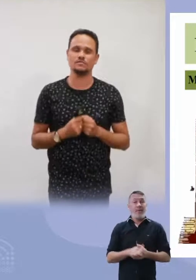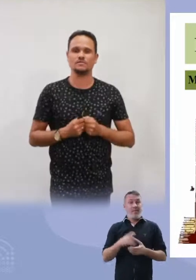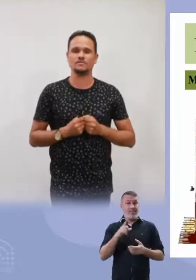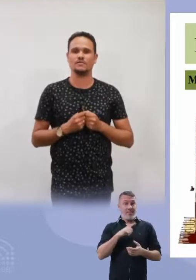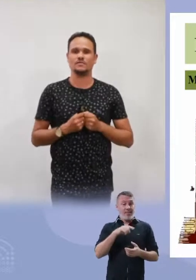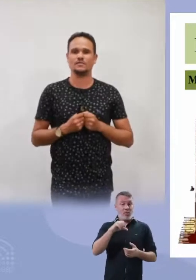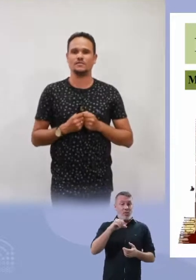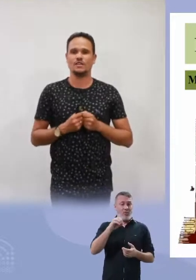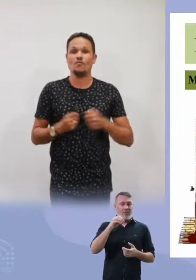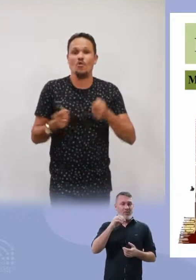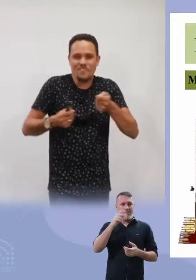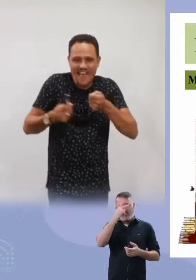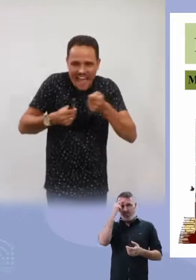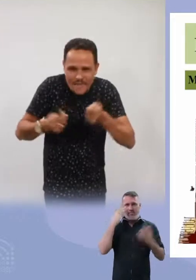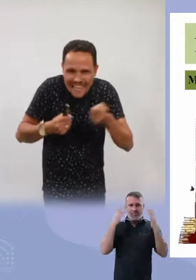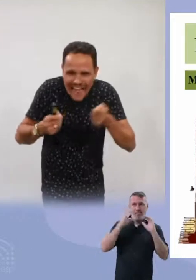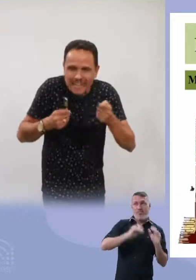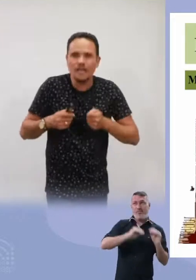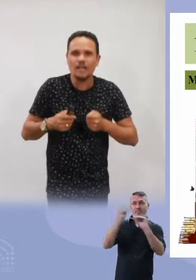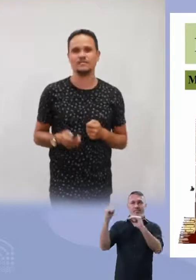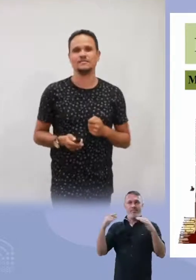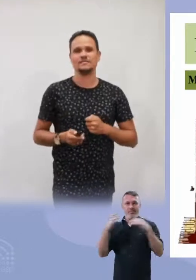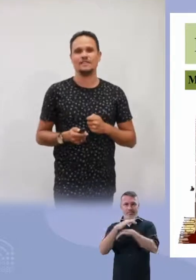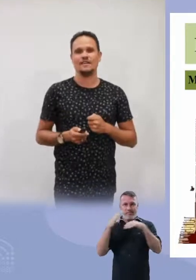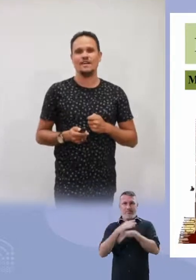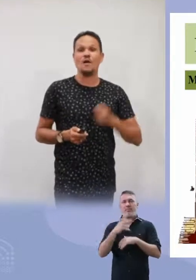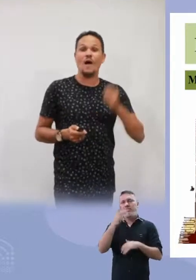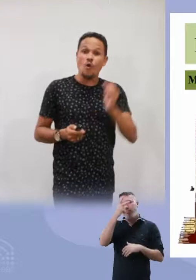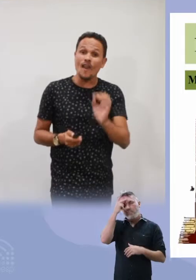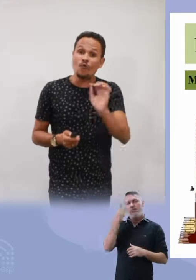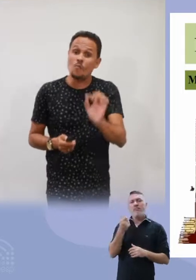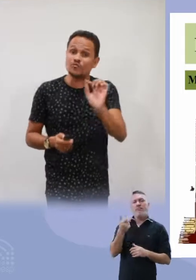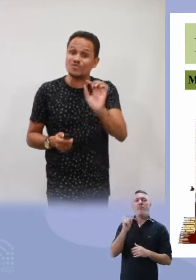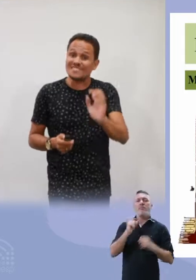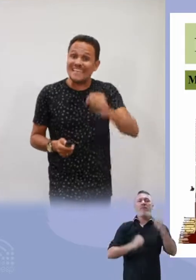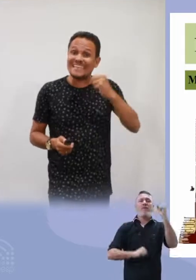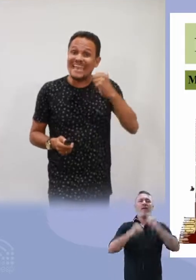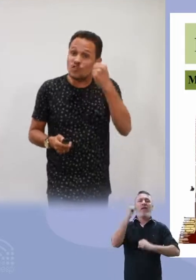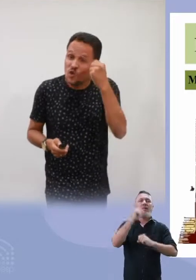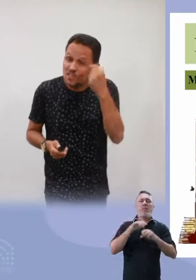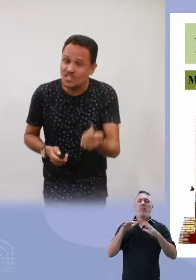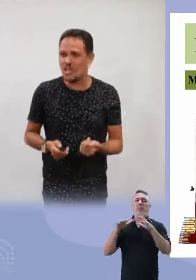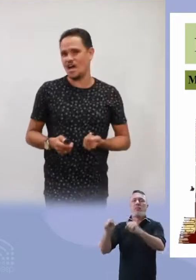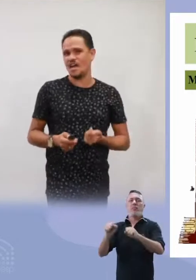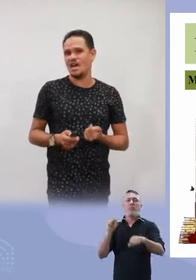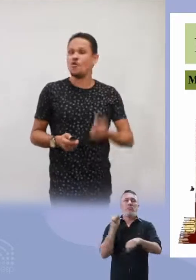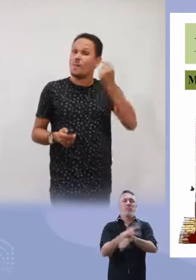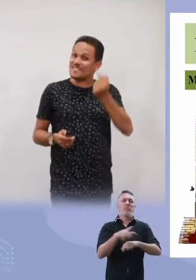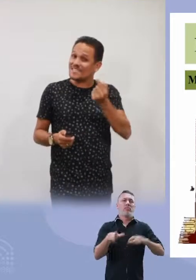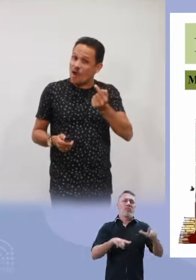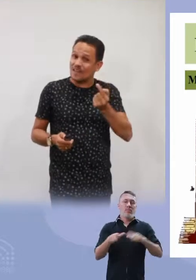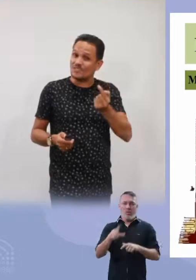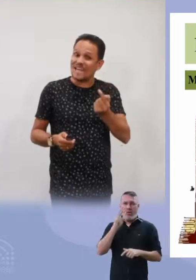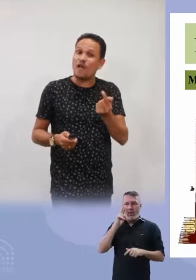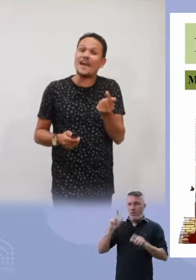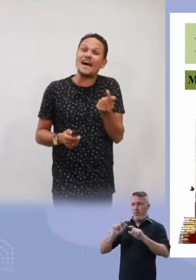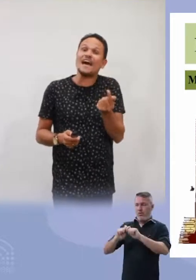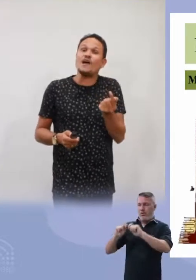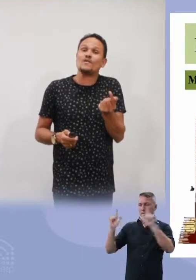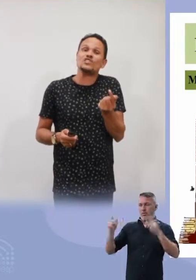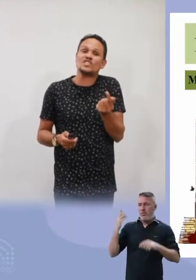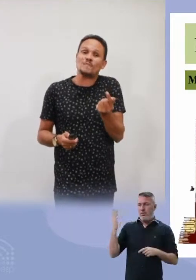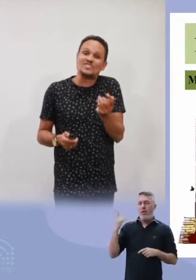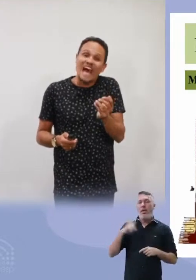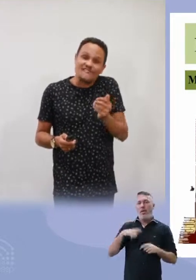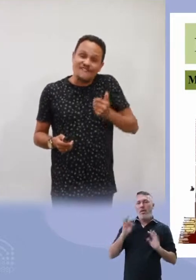algodão, modelar a minha lã. Eu agora começo a usar a tecnologia. Eu começo agora a usar o